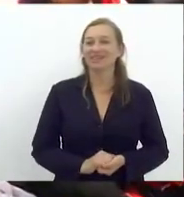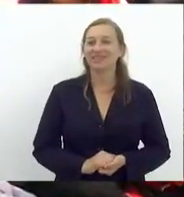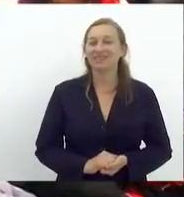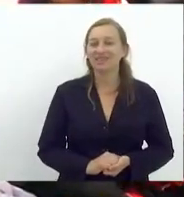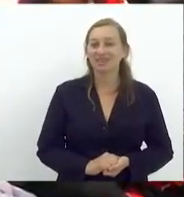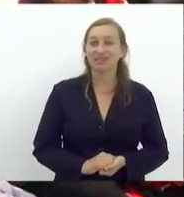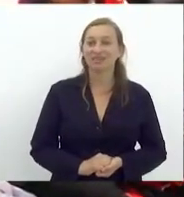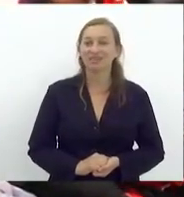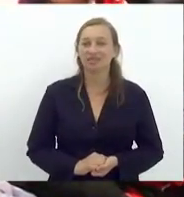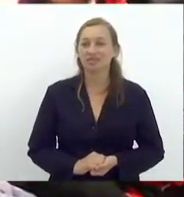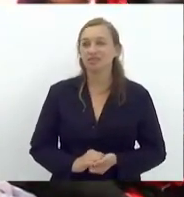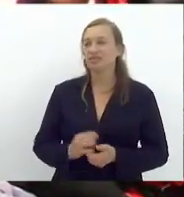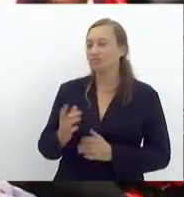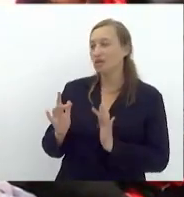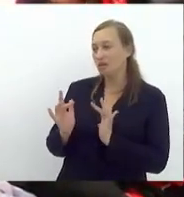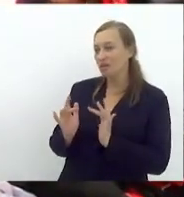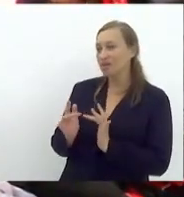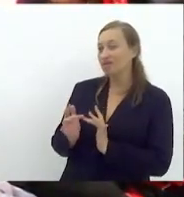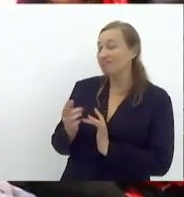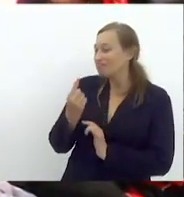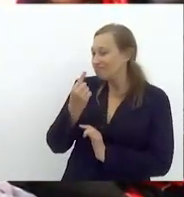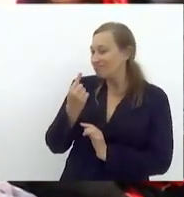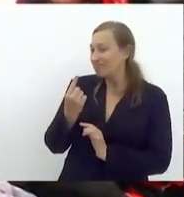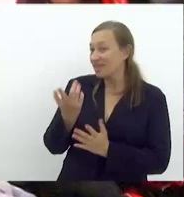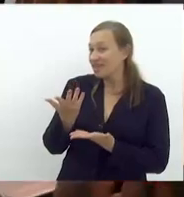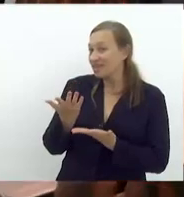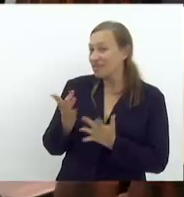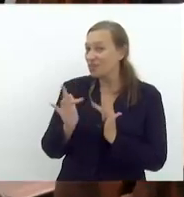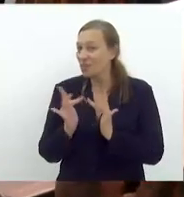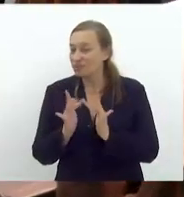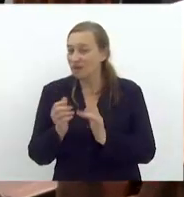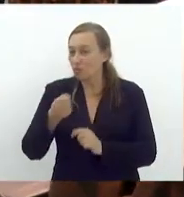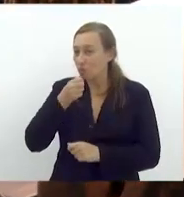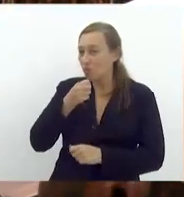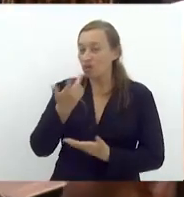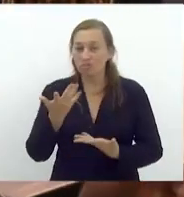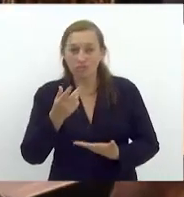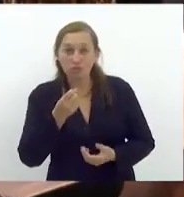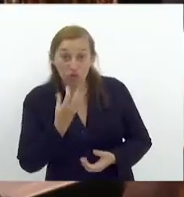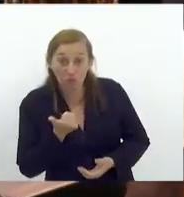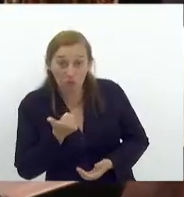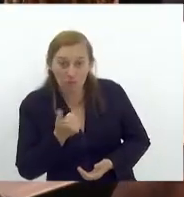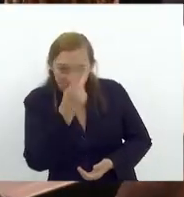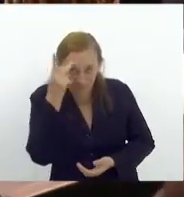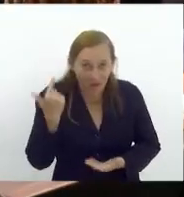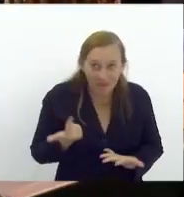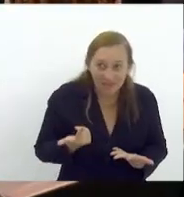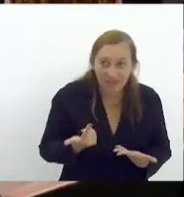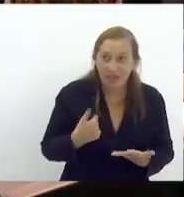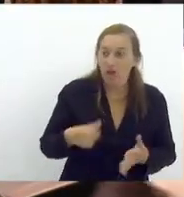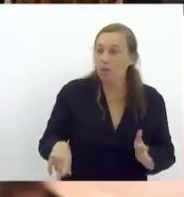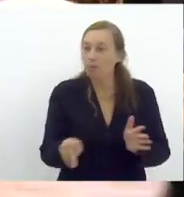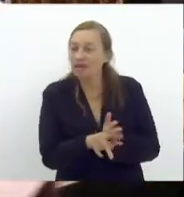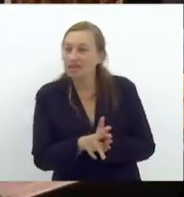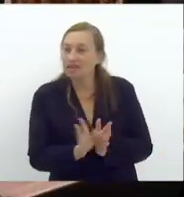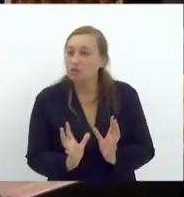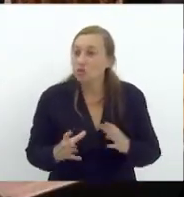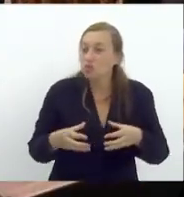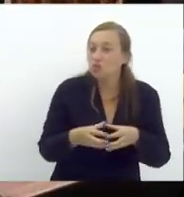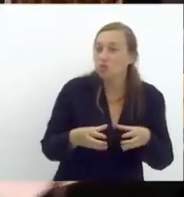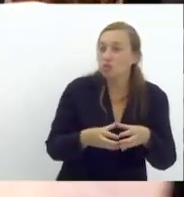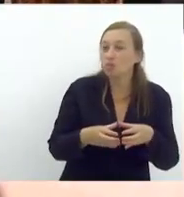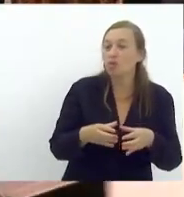pouca intimidade com microfone tudo bom pessoal eu faço parte do brutal Crew